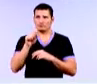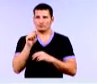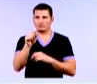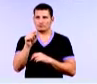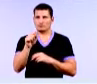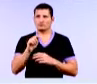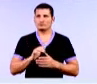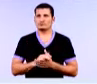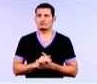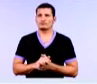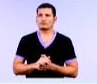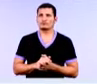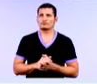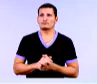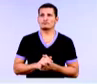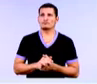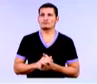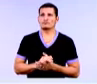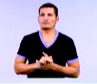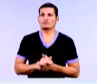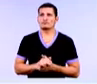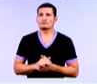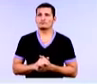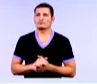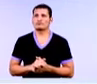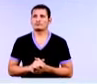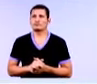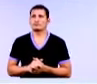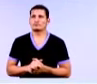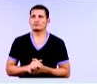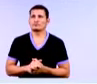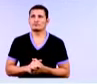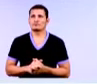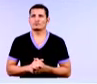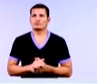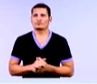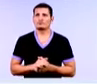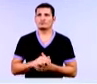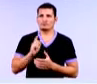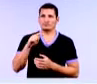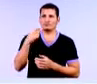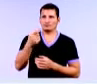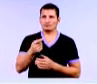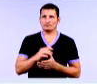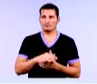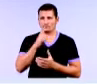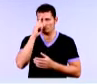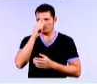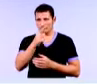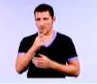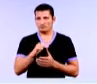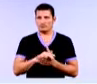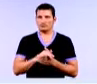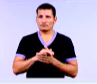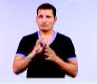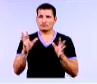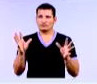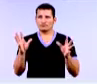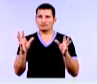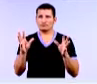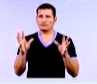olá fulano, tudo bom? Como é que você tá, rapaz? E depois disso eu vou mandar fechar a